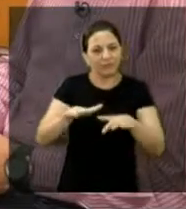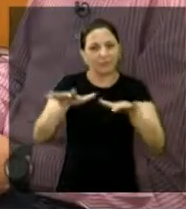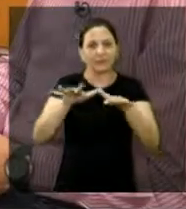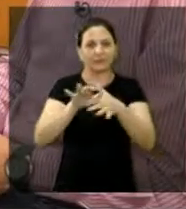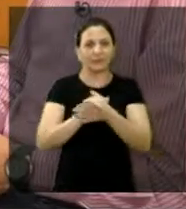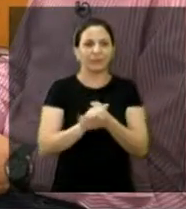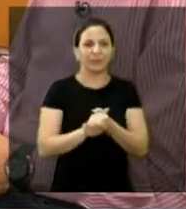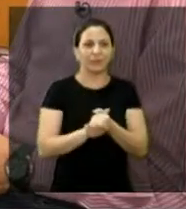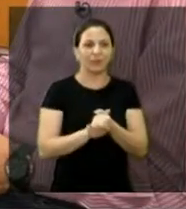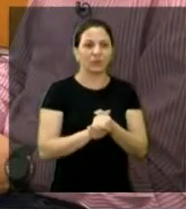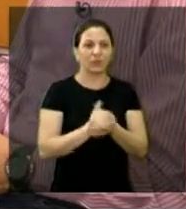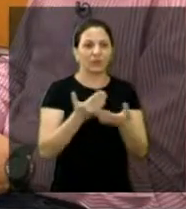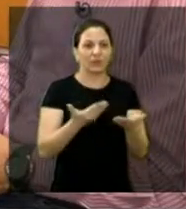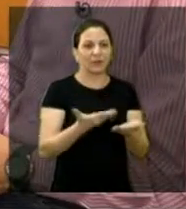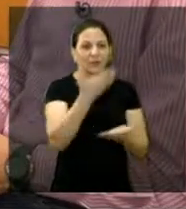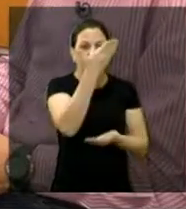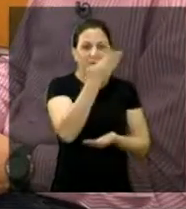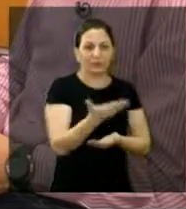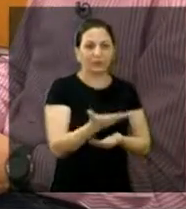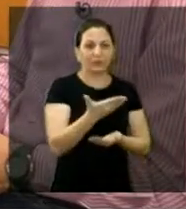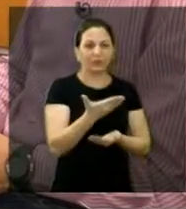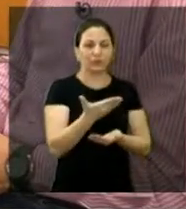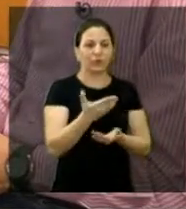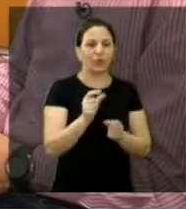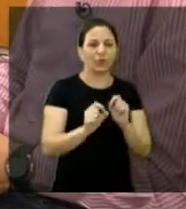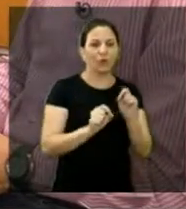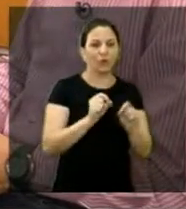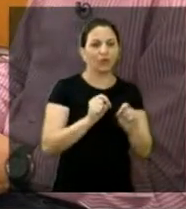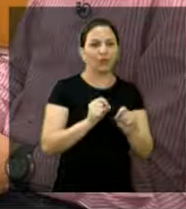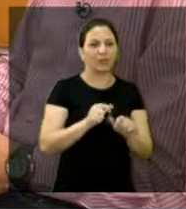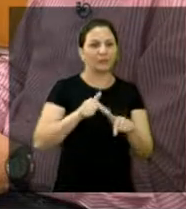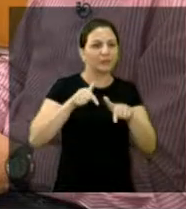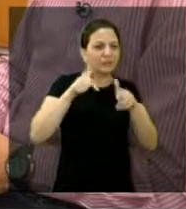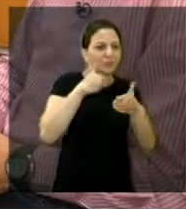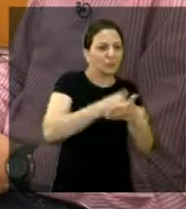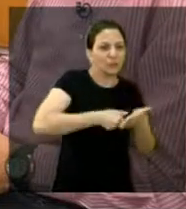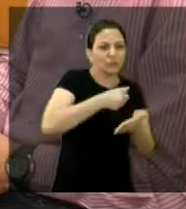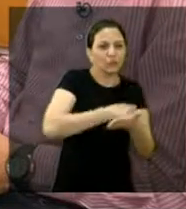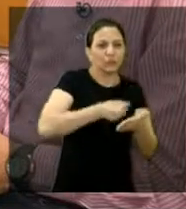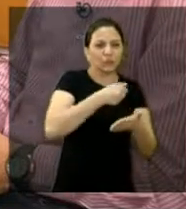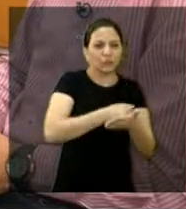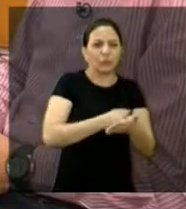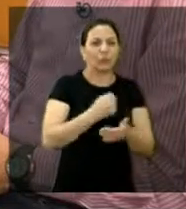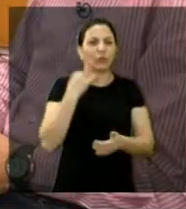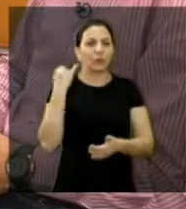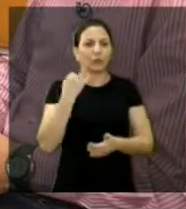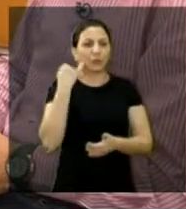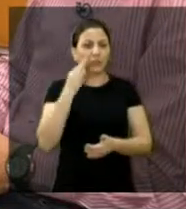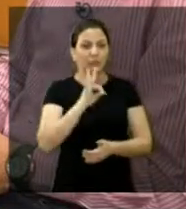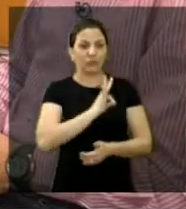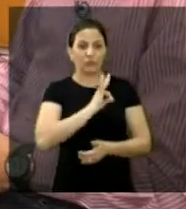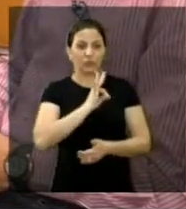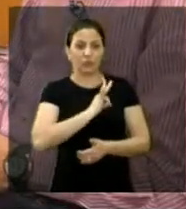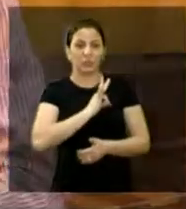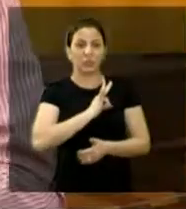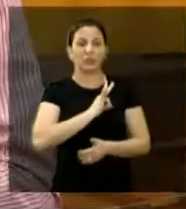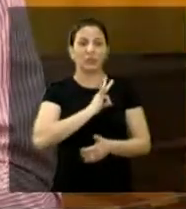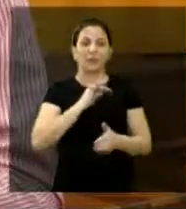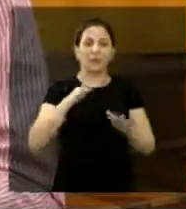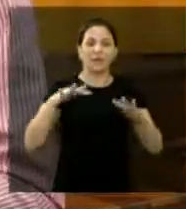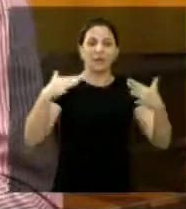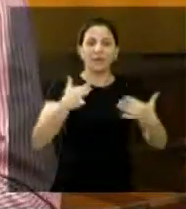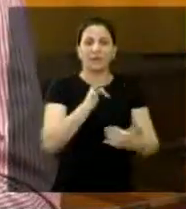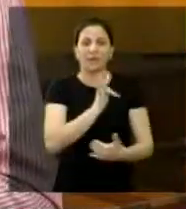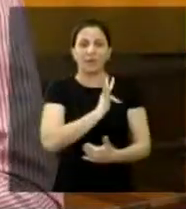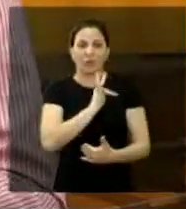é tido como uma das pessoas que mais lutou e mais importantes para a Ferroviária sem estar dentro de campo, né?